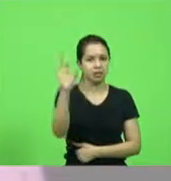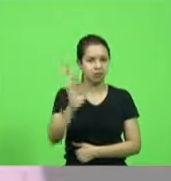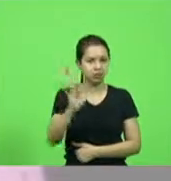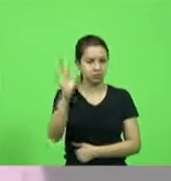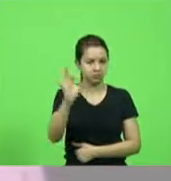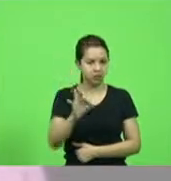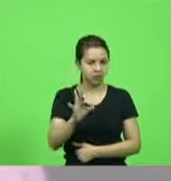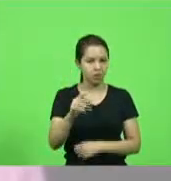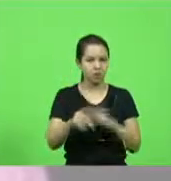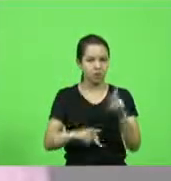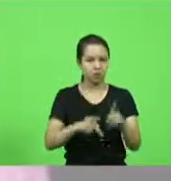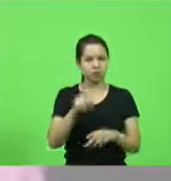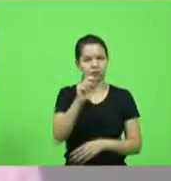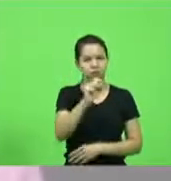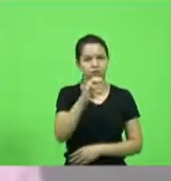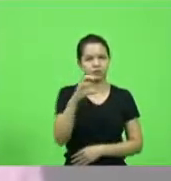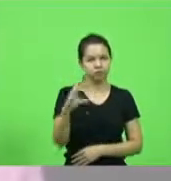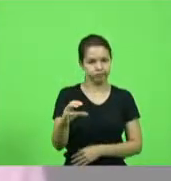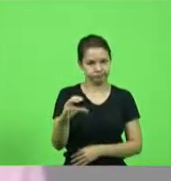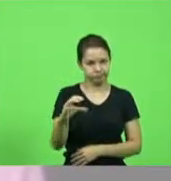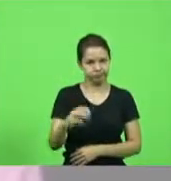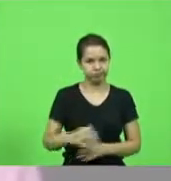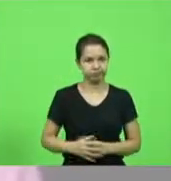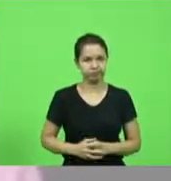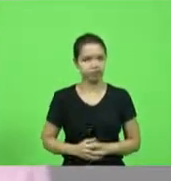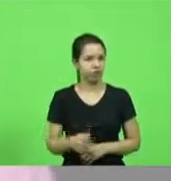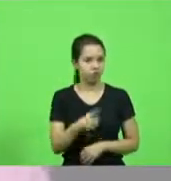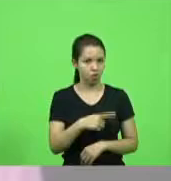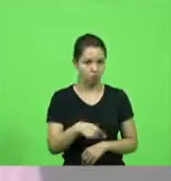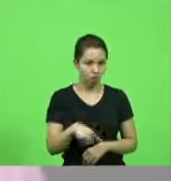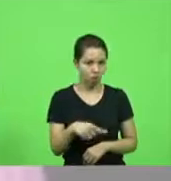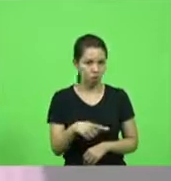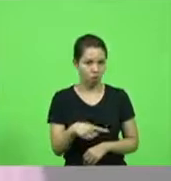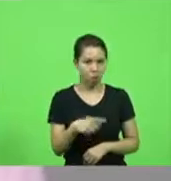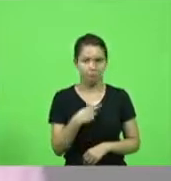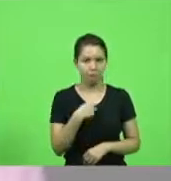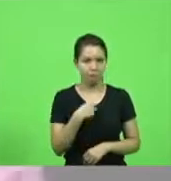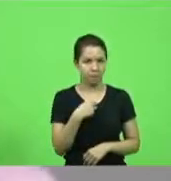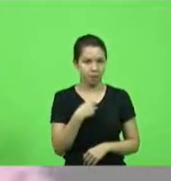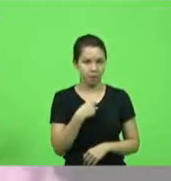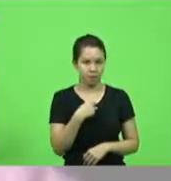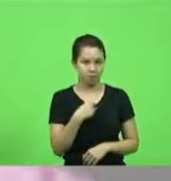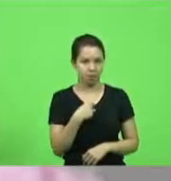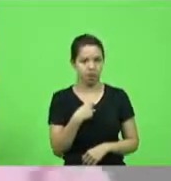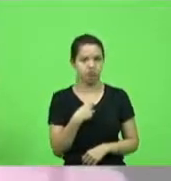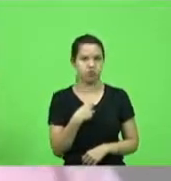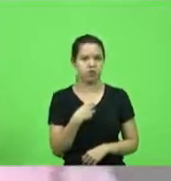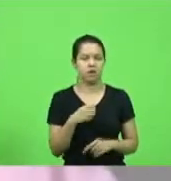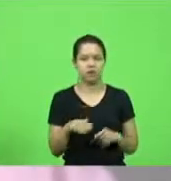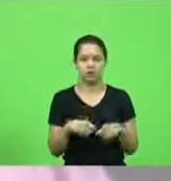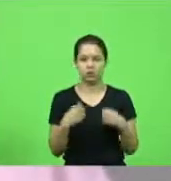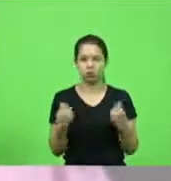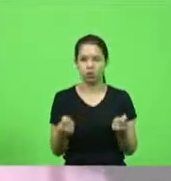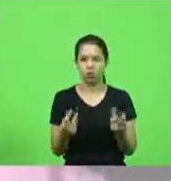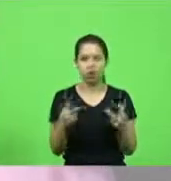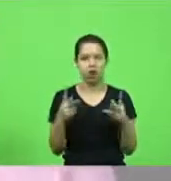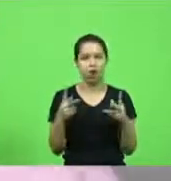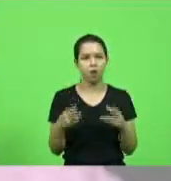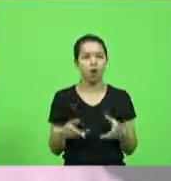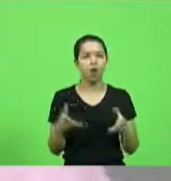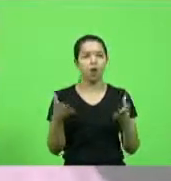dos catarinenses. Nós não podemos ter que o absurdo que aconteceu também, o governo do